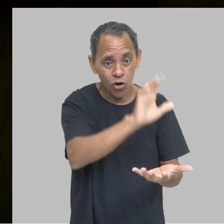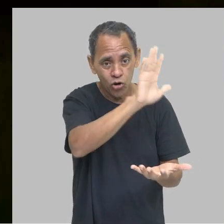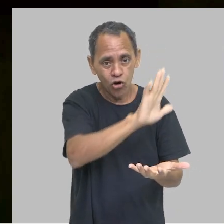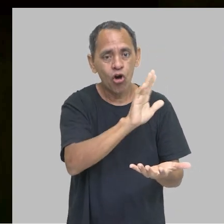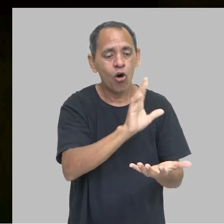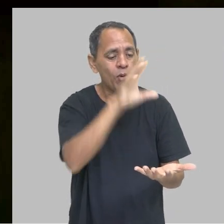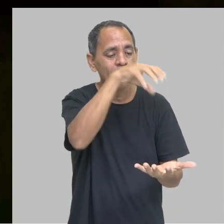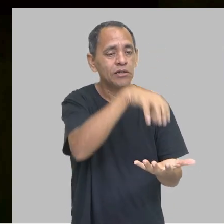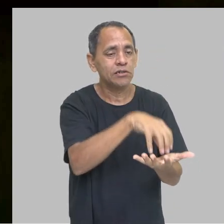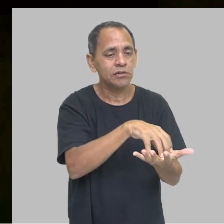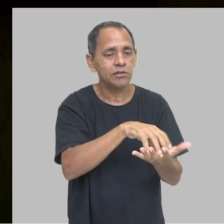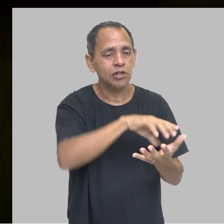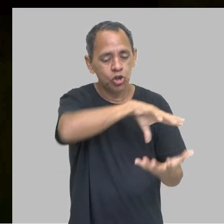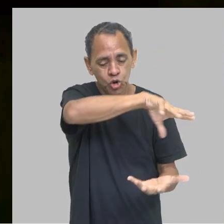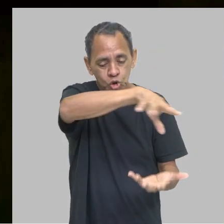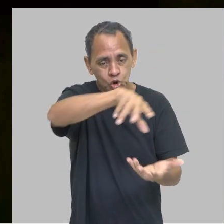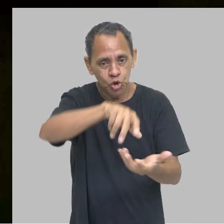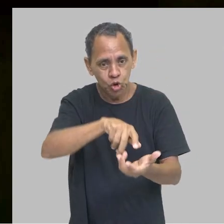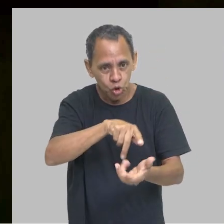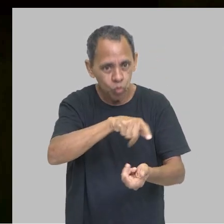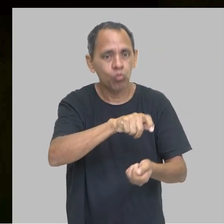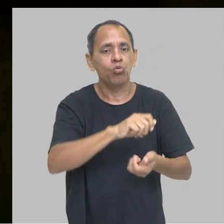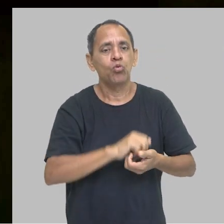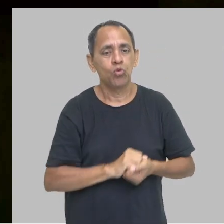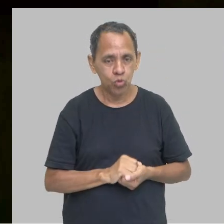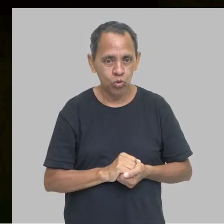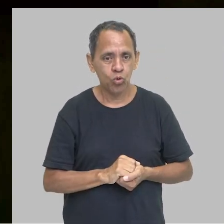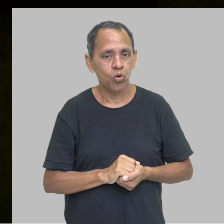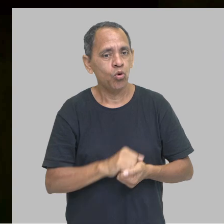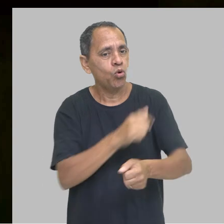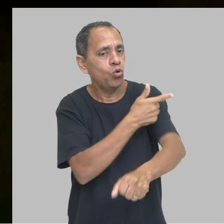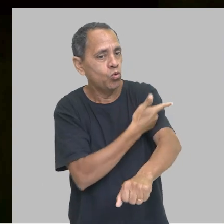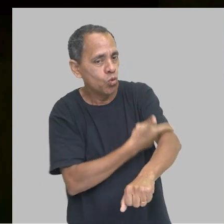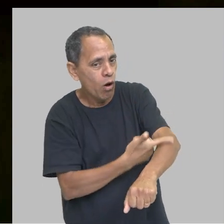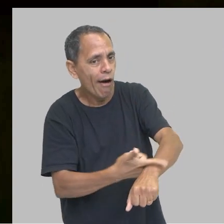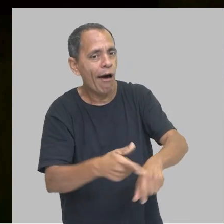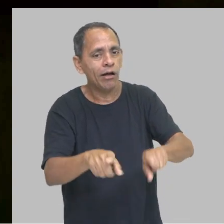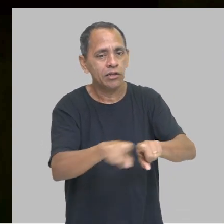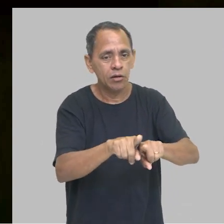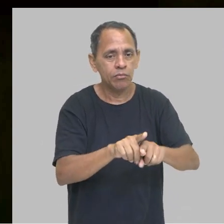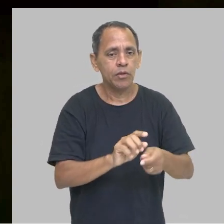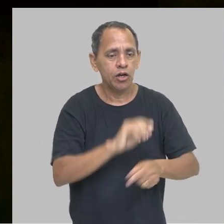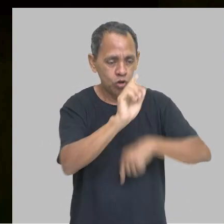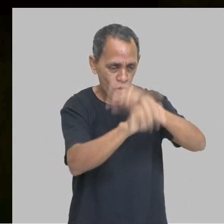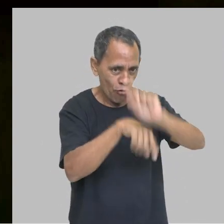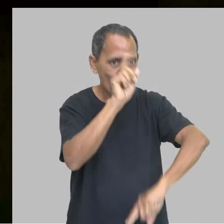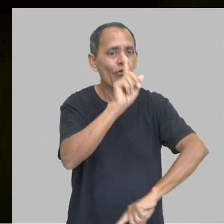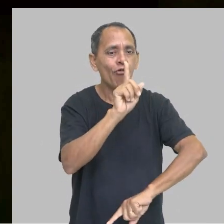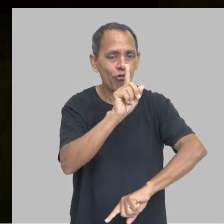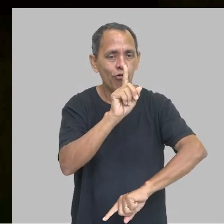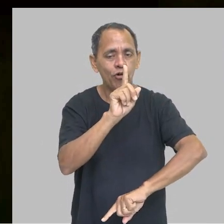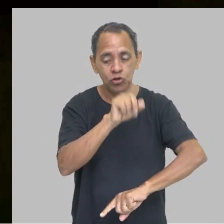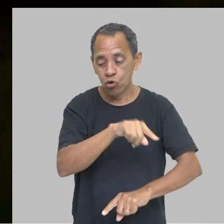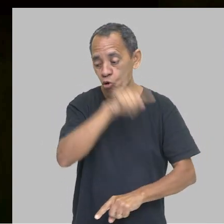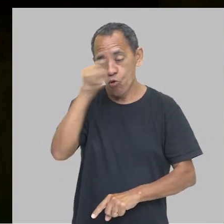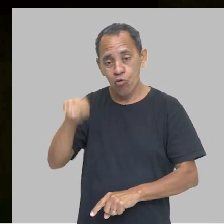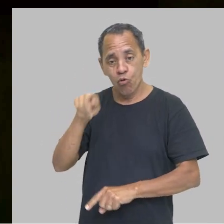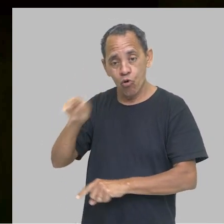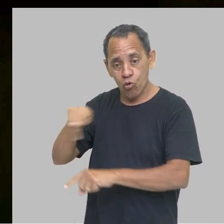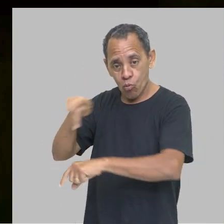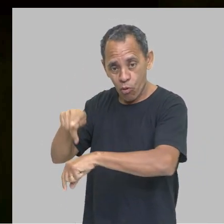do mundo civilizado e que para ser civilizado, para ser evoluído, tinha que ser aos